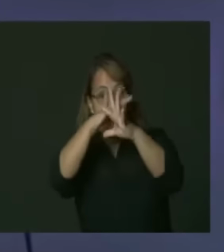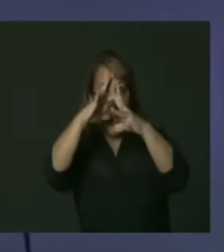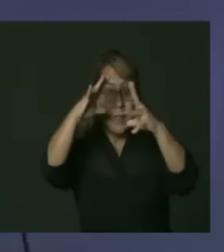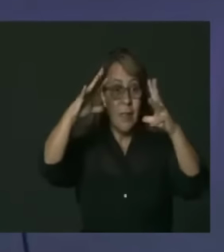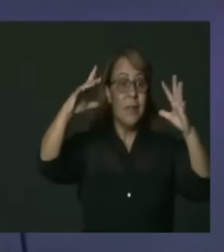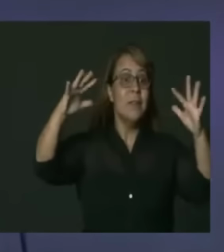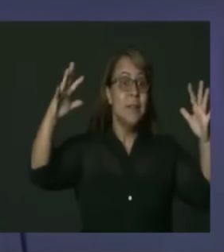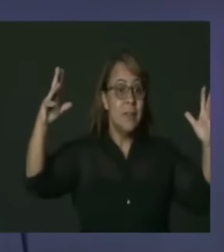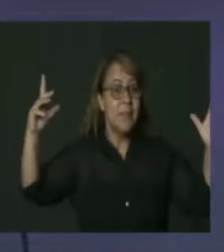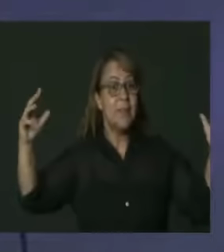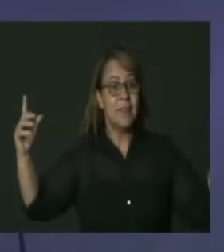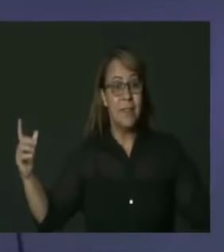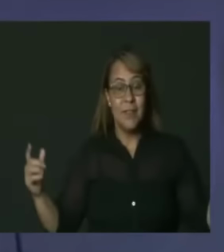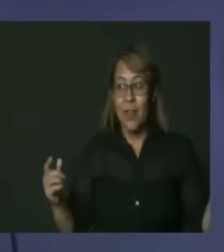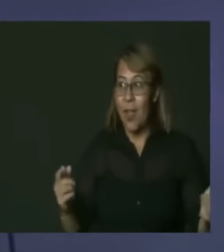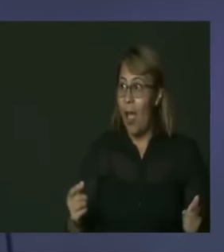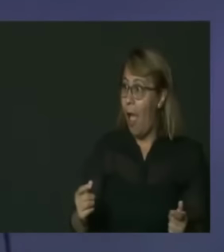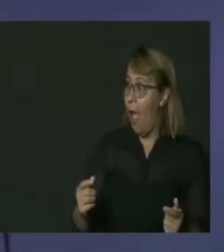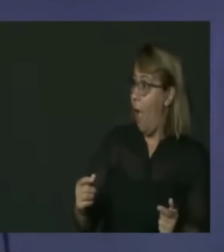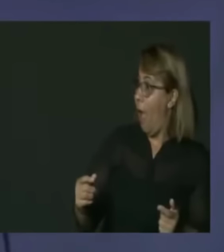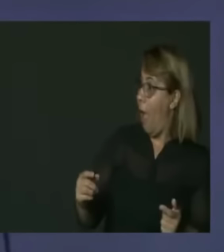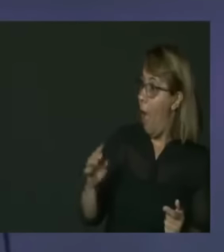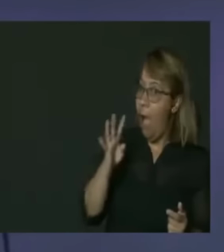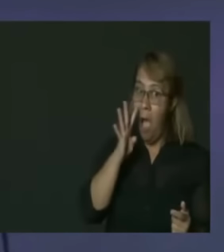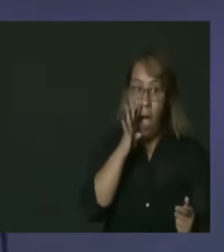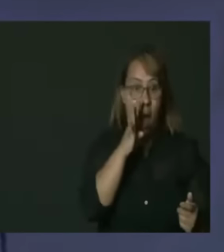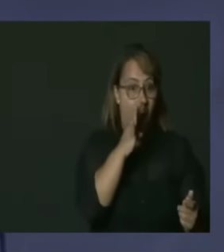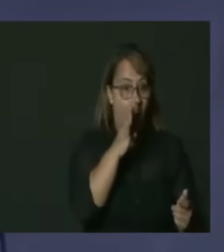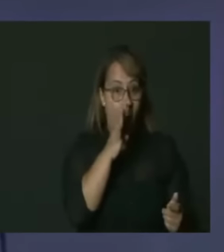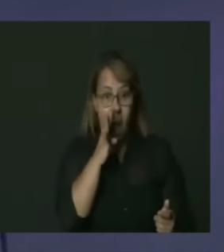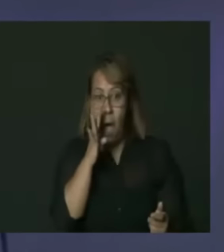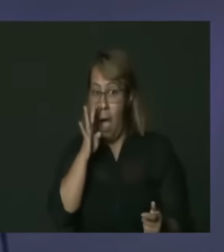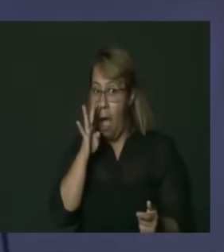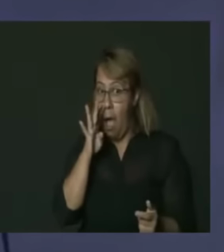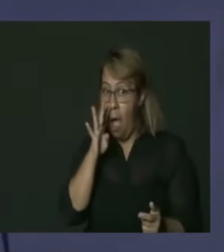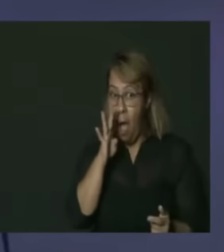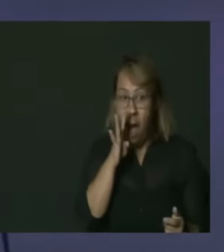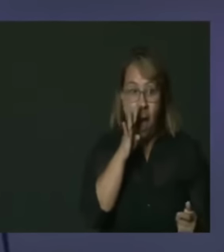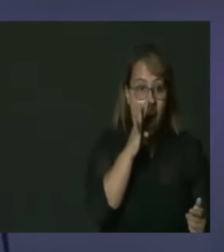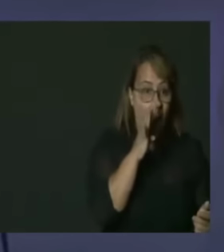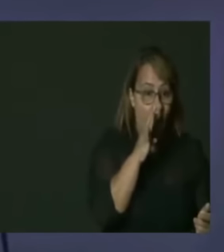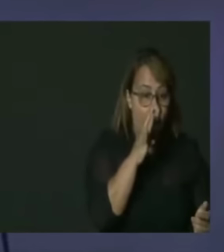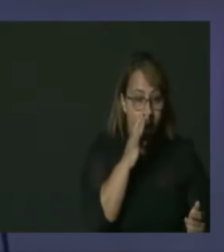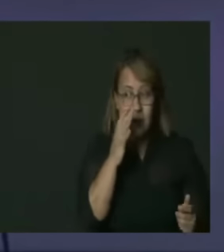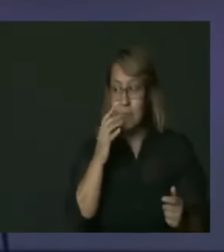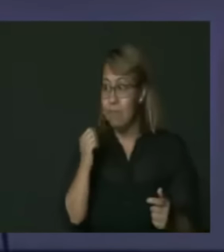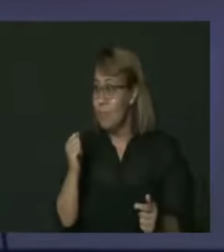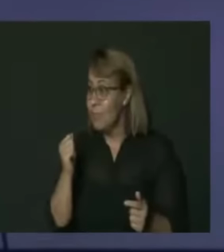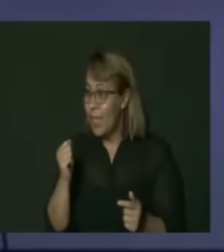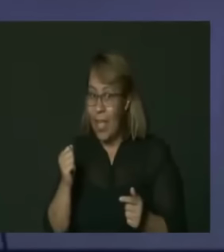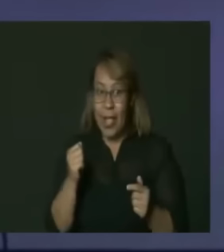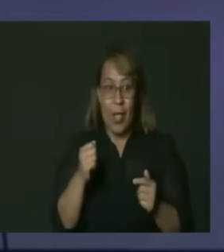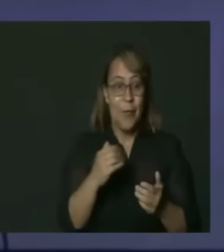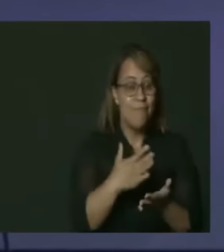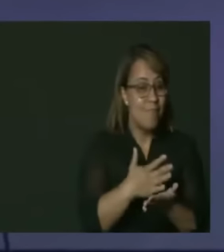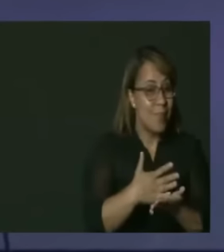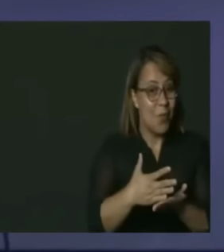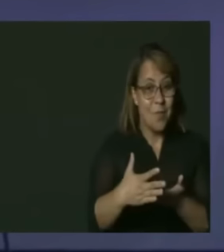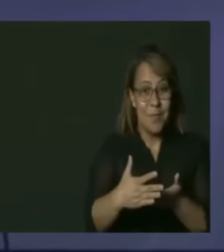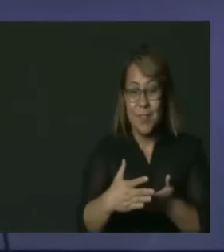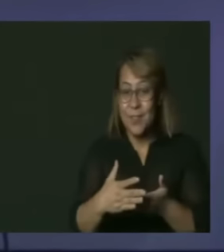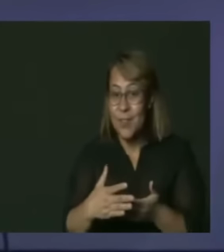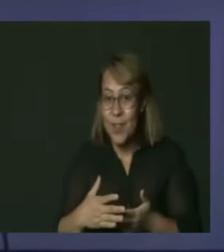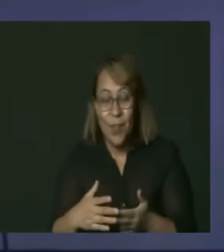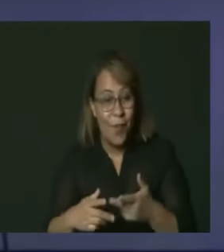o lugar. E quem acreditou ali permaneceu. Em outras línguas pôde falar.